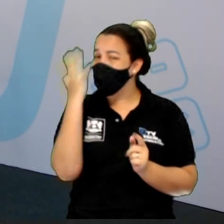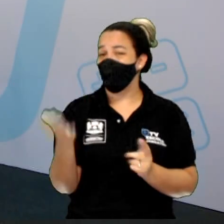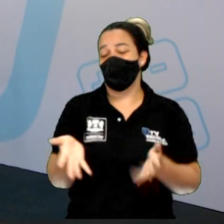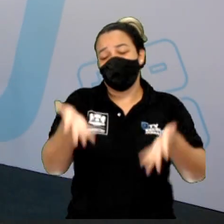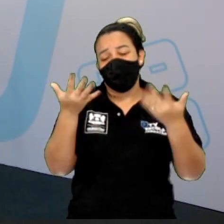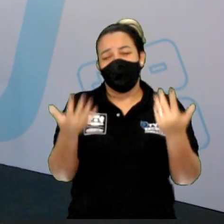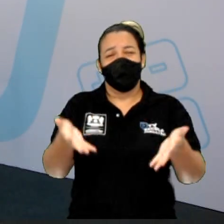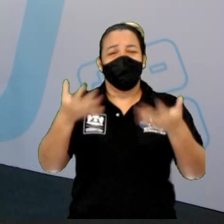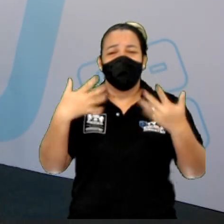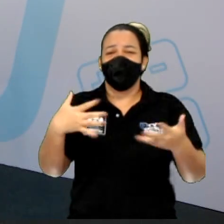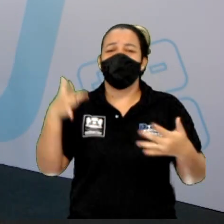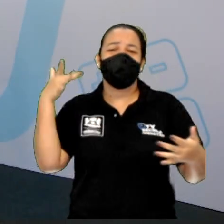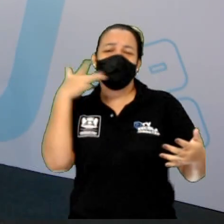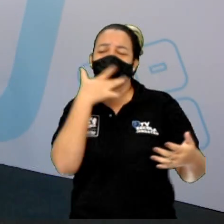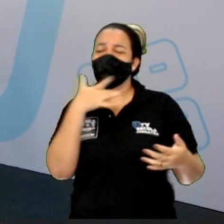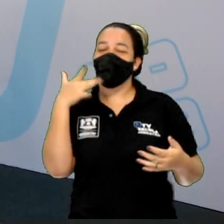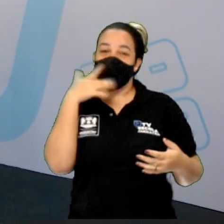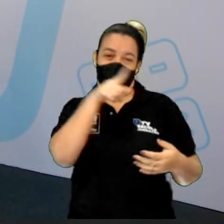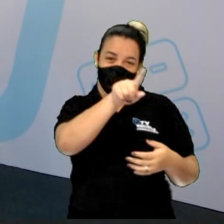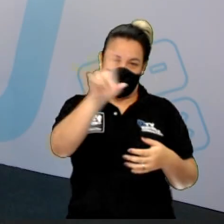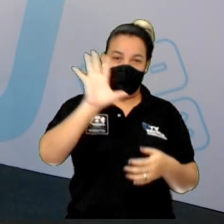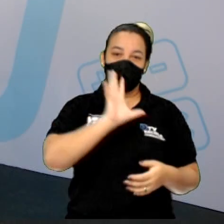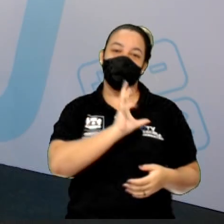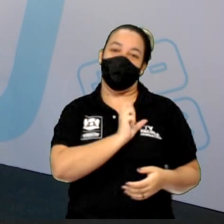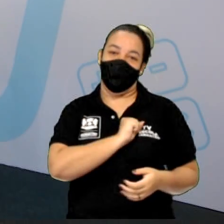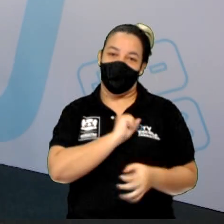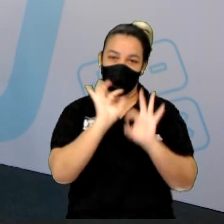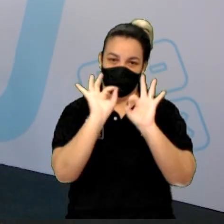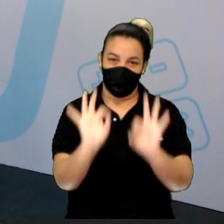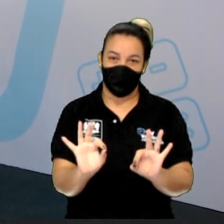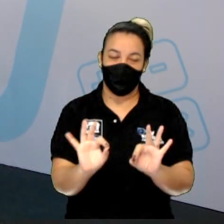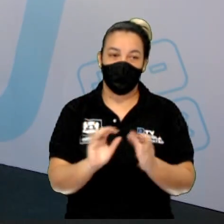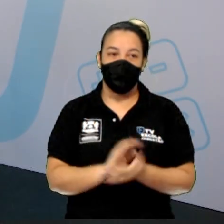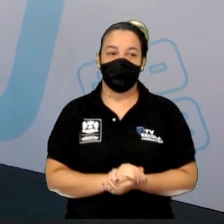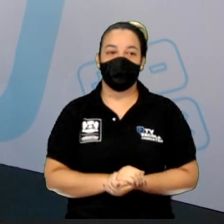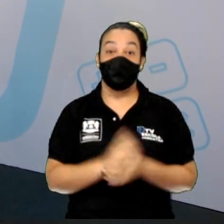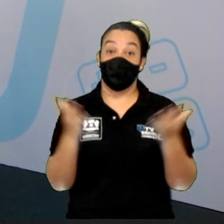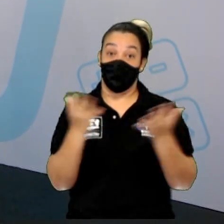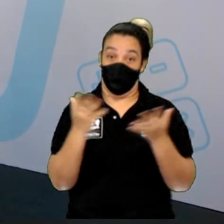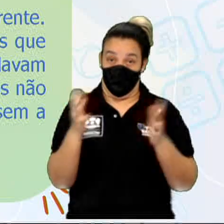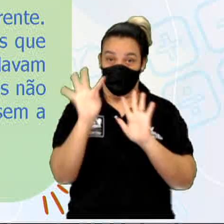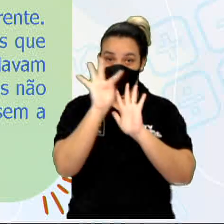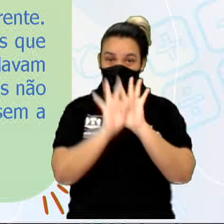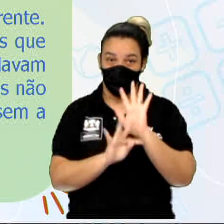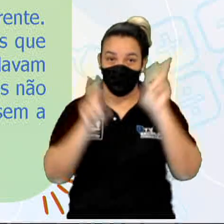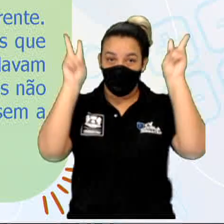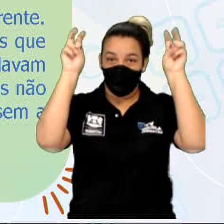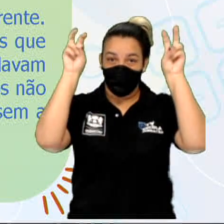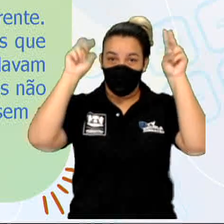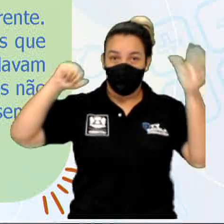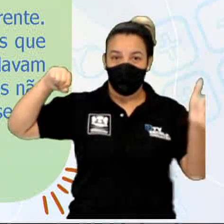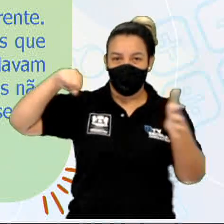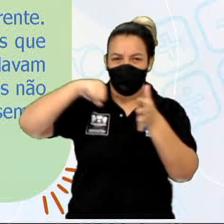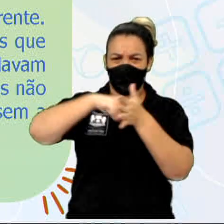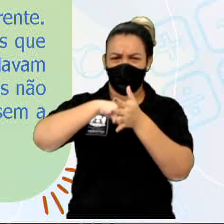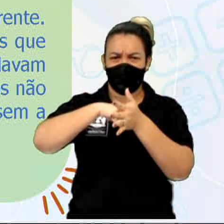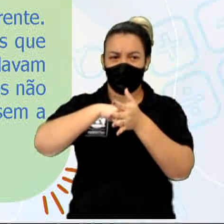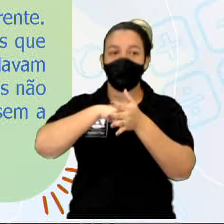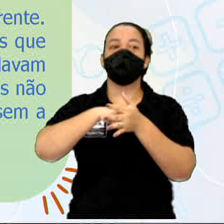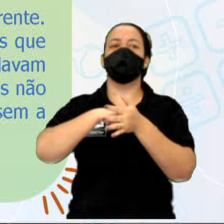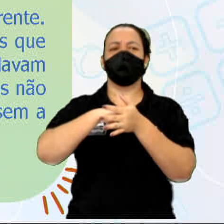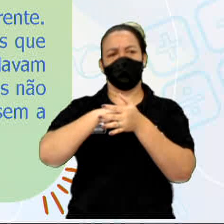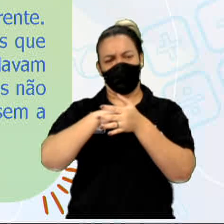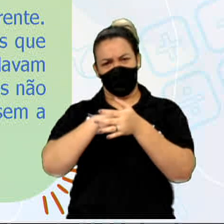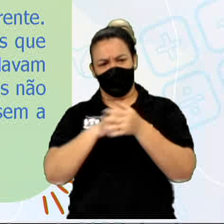leve, gostosa, que vocês vão amar, tá certo? O texto de hoje, Peixada. O apelido foi